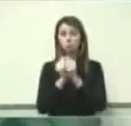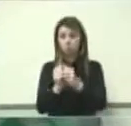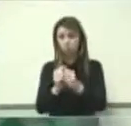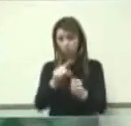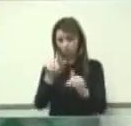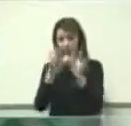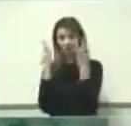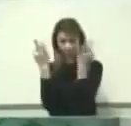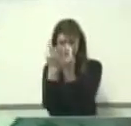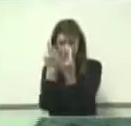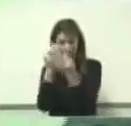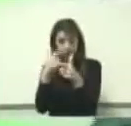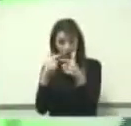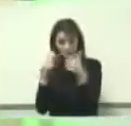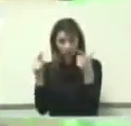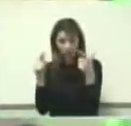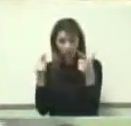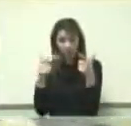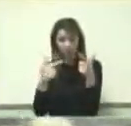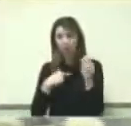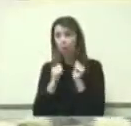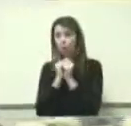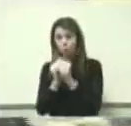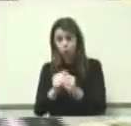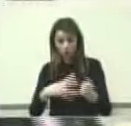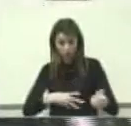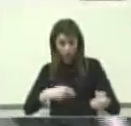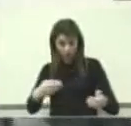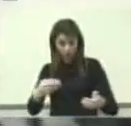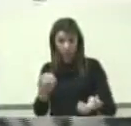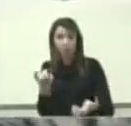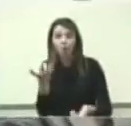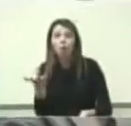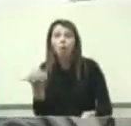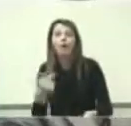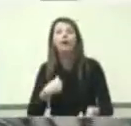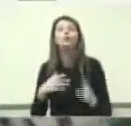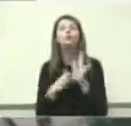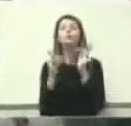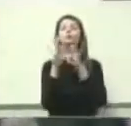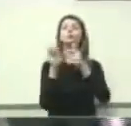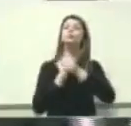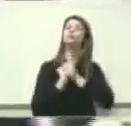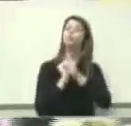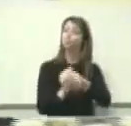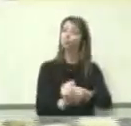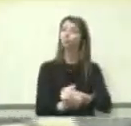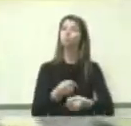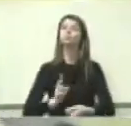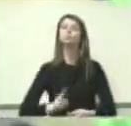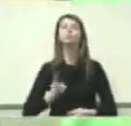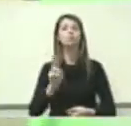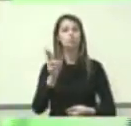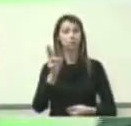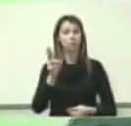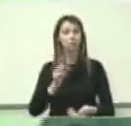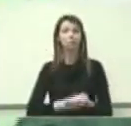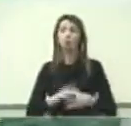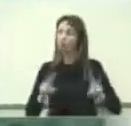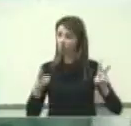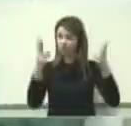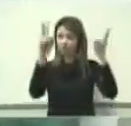sou eu que estou contigo para você ajudar o teu filho a sair dessa crise a vencer as malhas das Cachoeiras das drogas